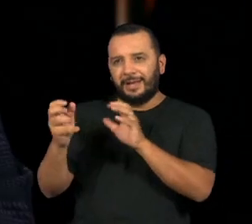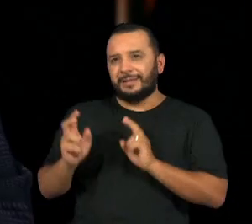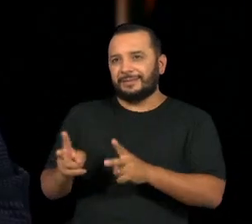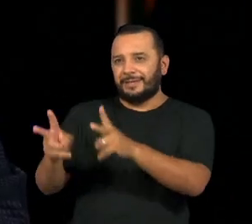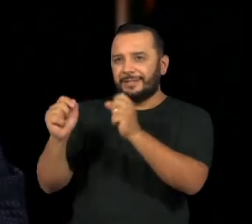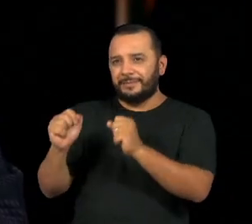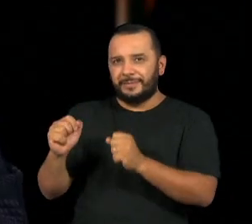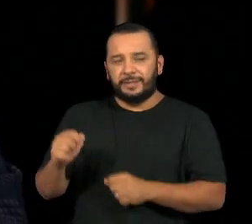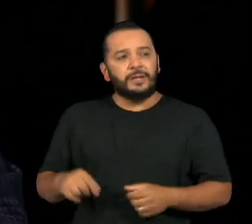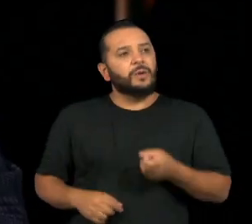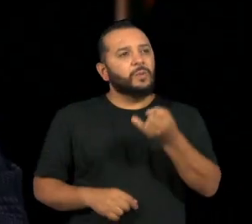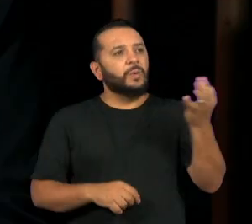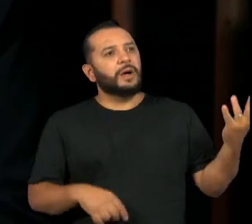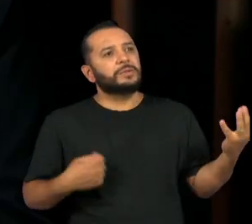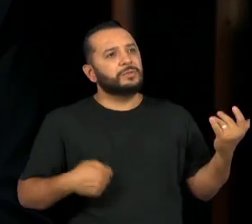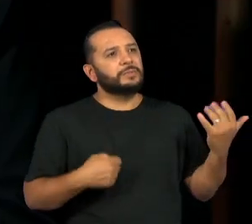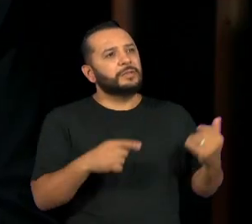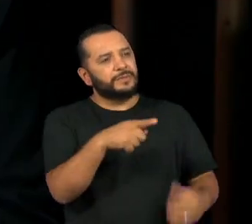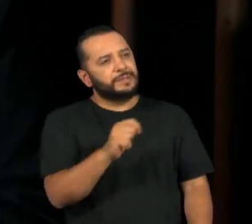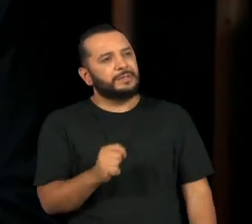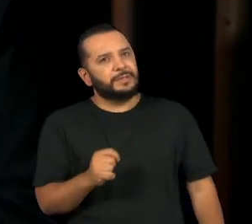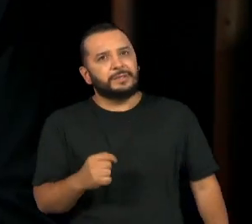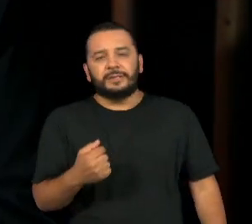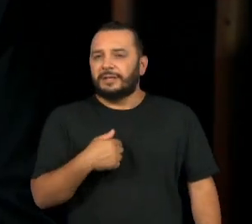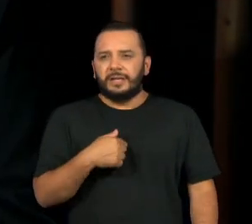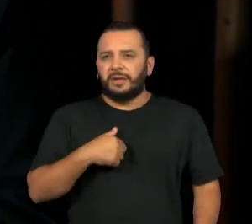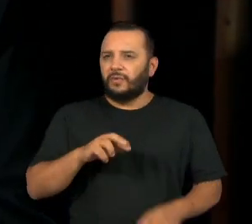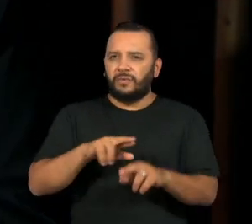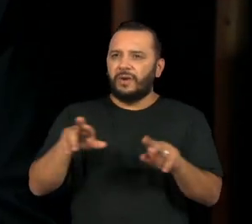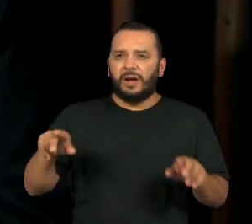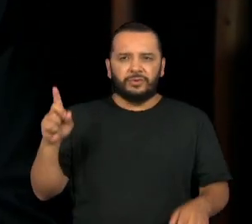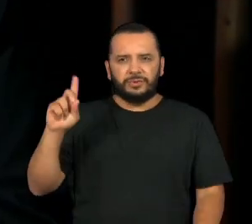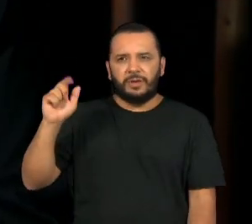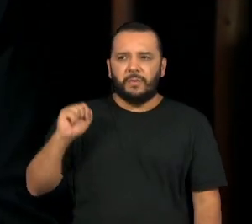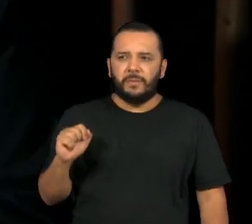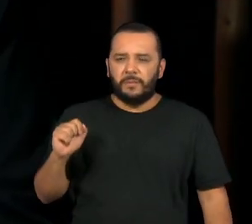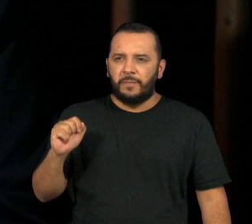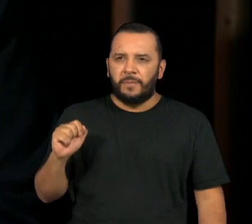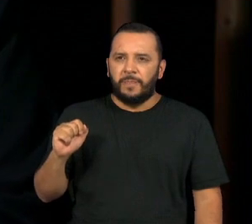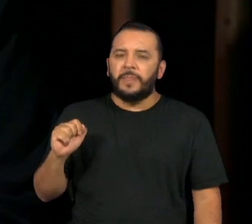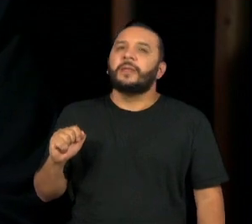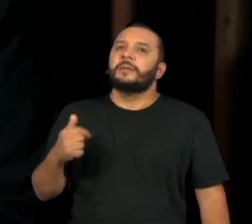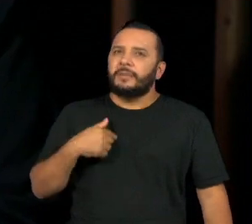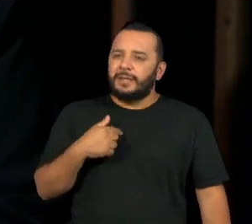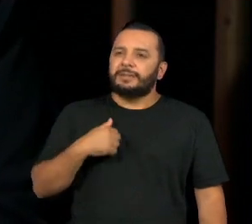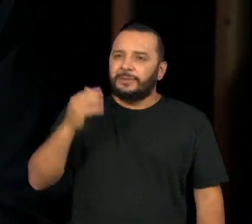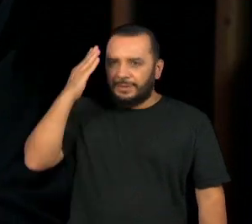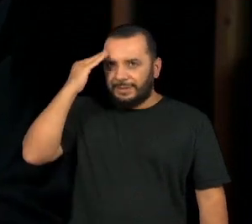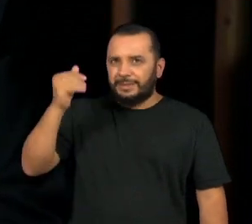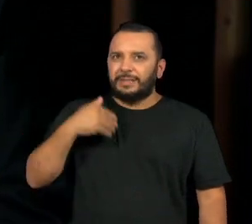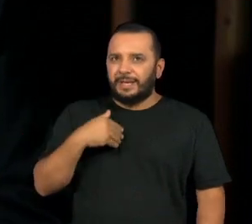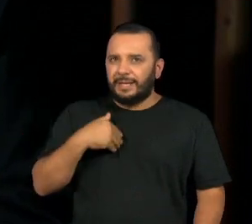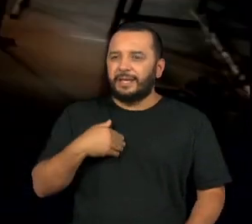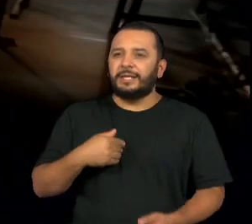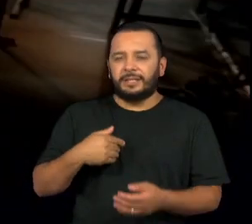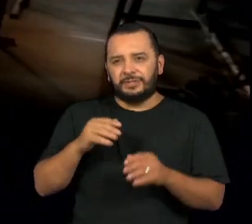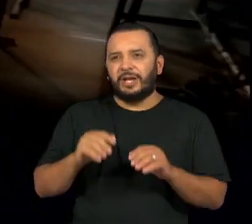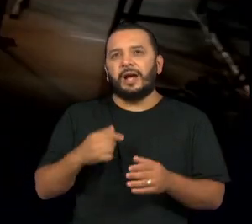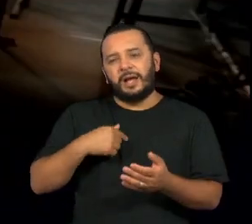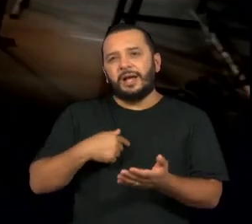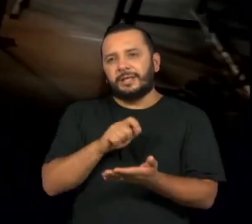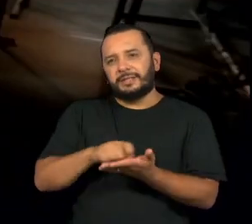e quantos instrumentos você toca eu não toco muitos instrumentos mas eu sei escrever para todos instrumentos